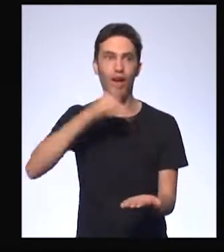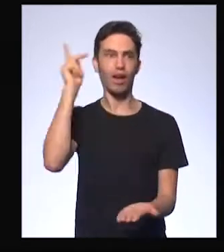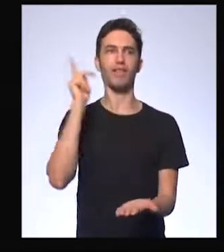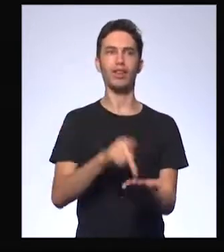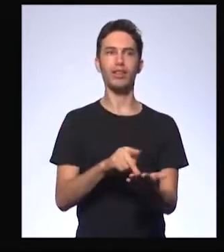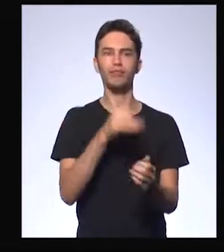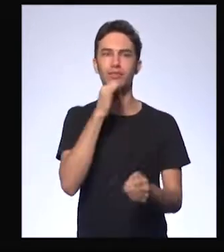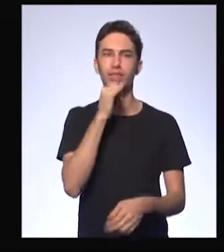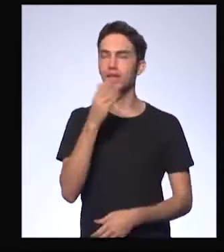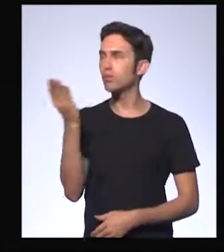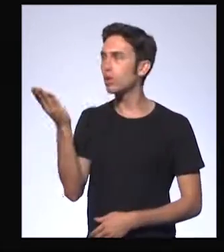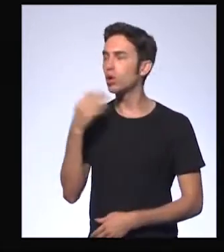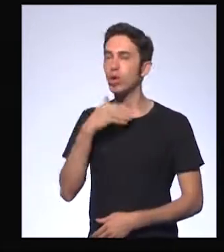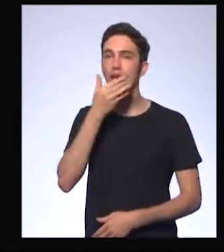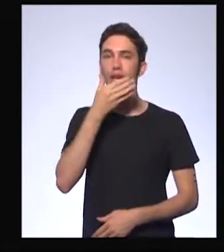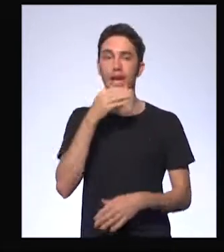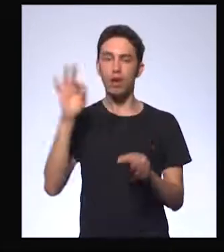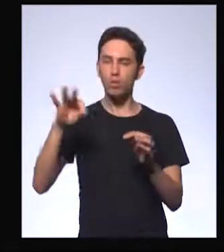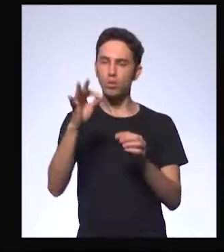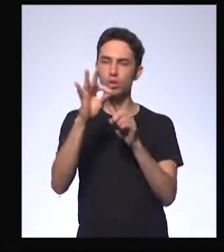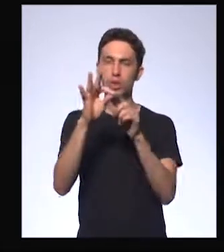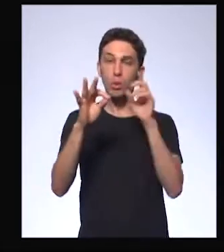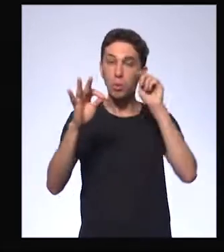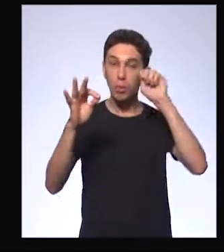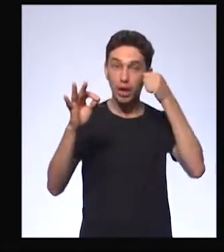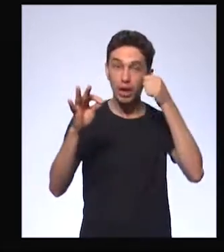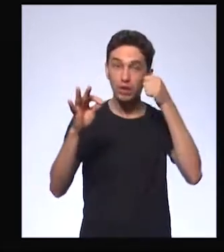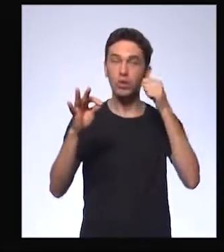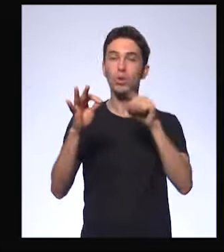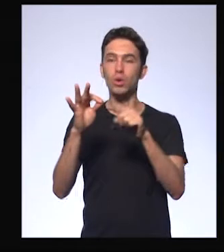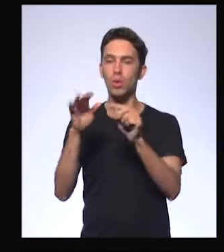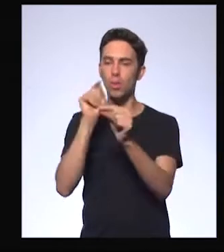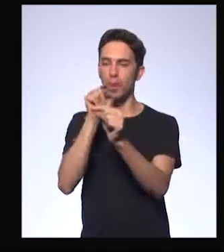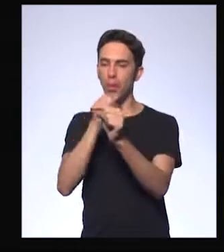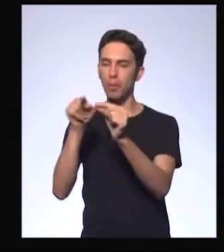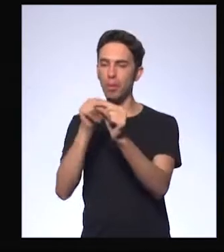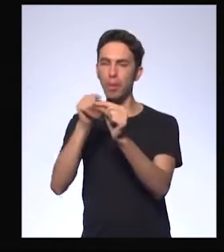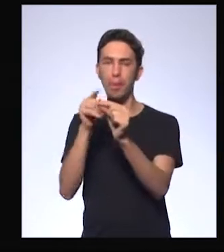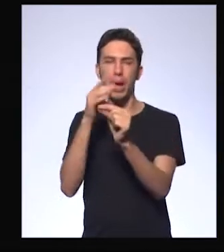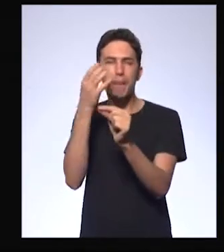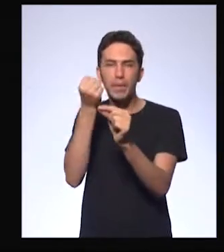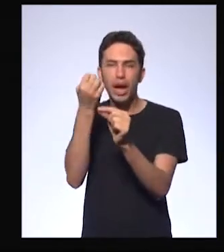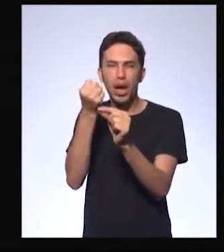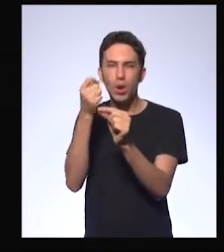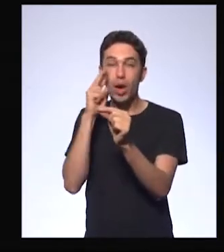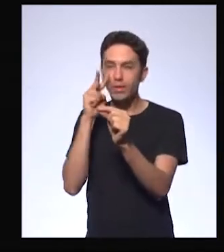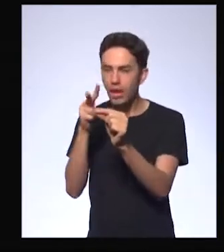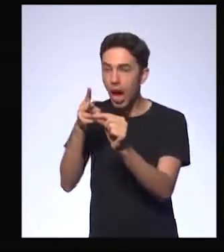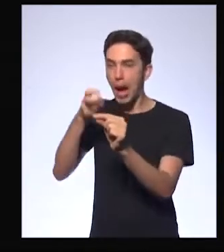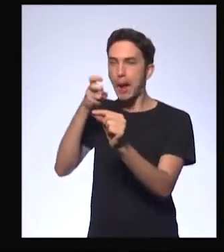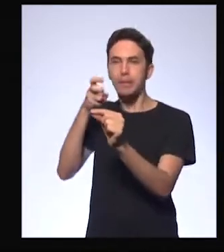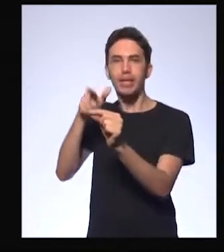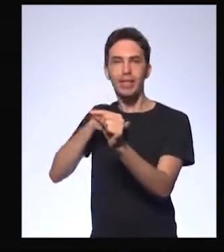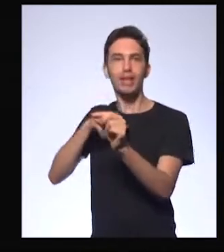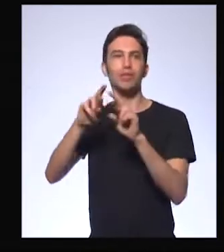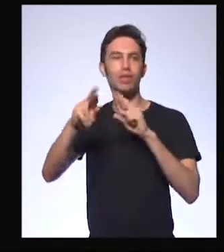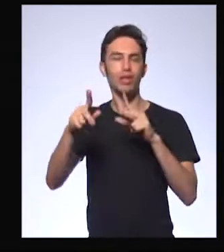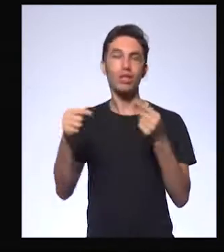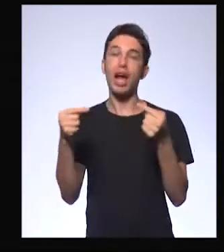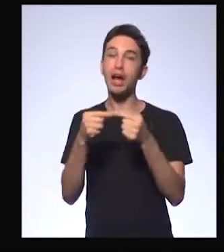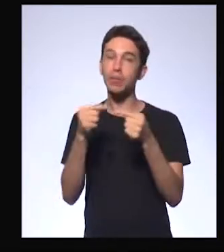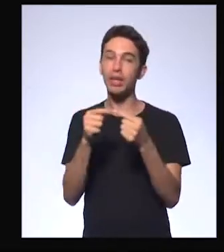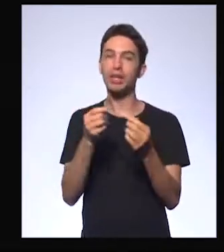Bom, a gente já consegue perceber, então, que esse texto, por tratar de um fato, ele puxa dados da ciência,